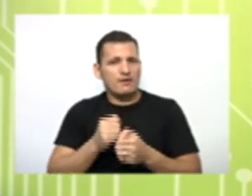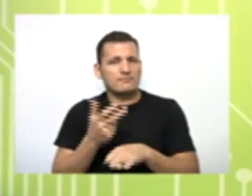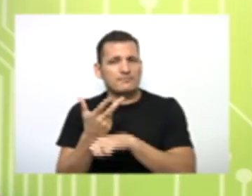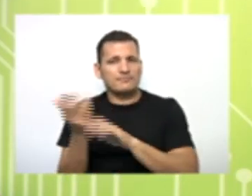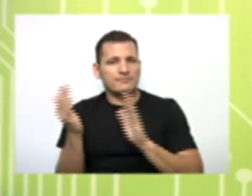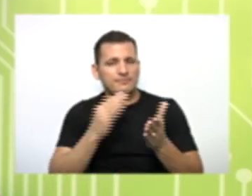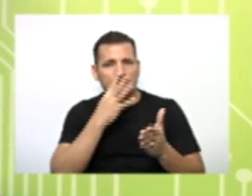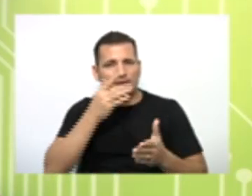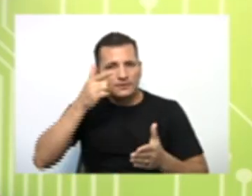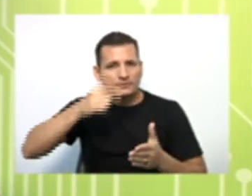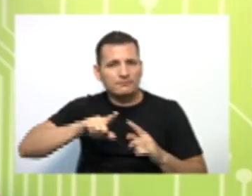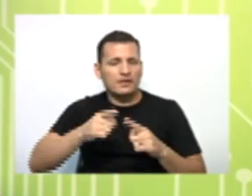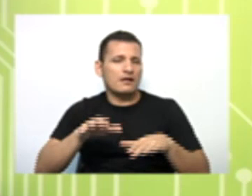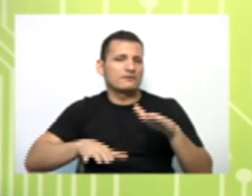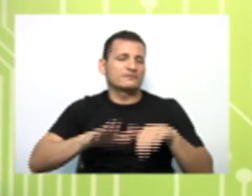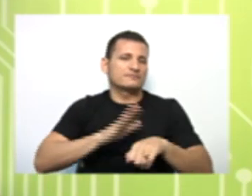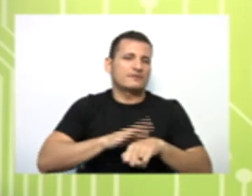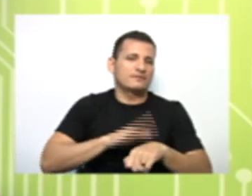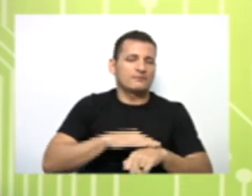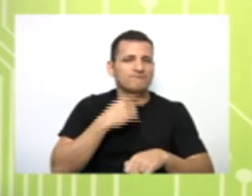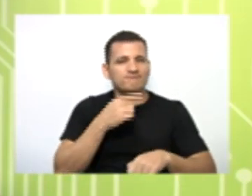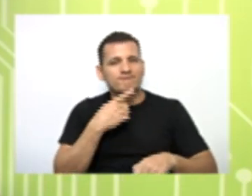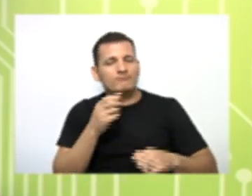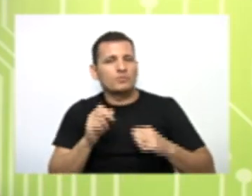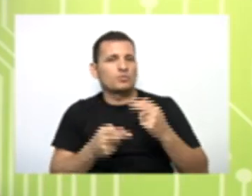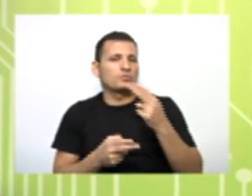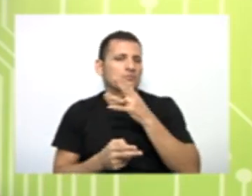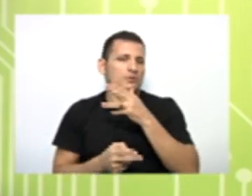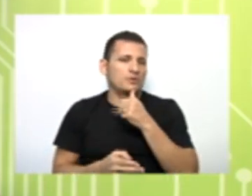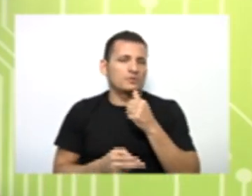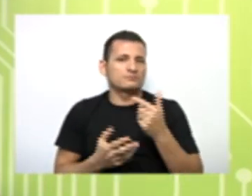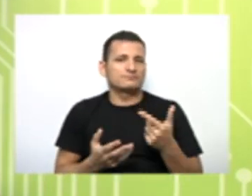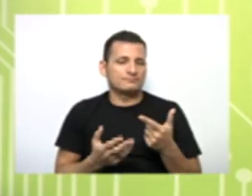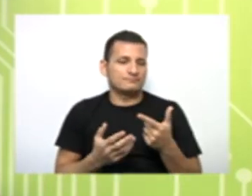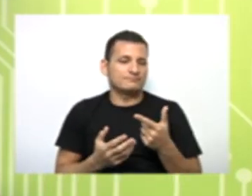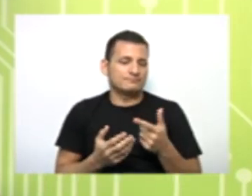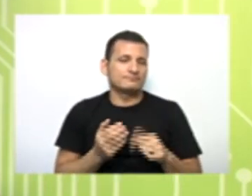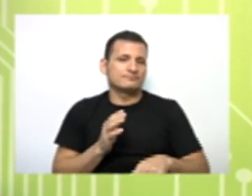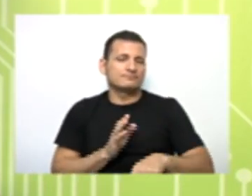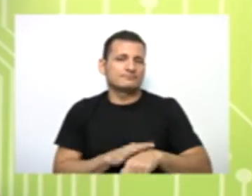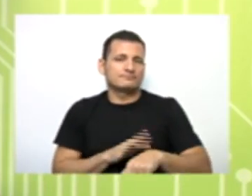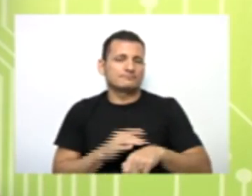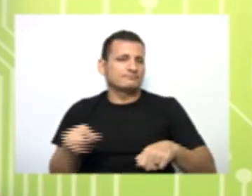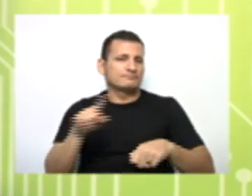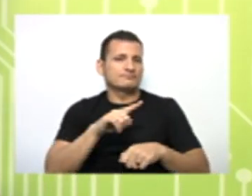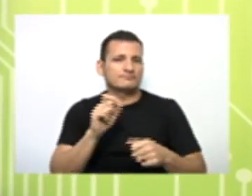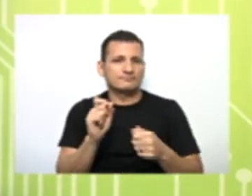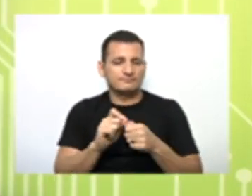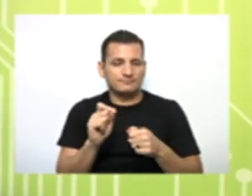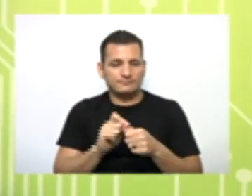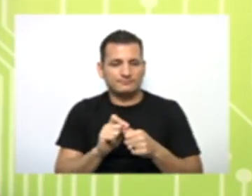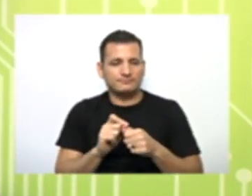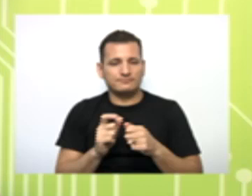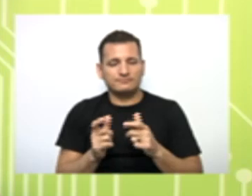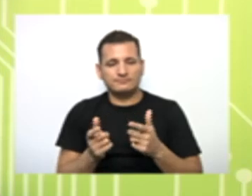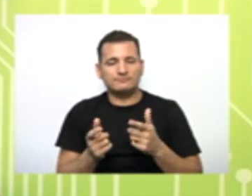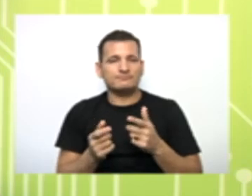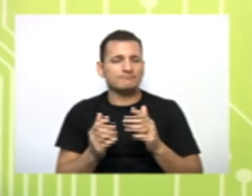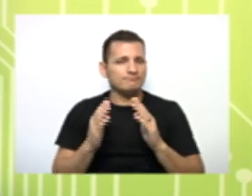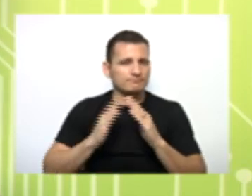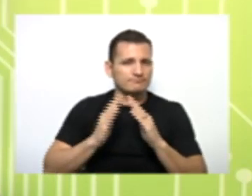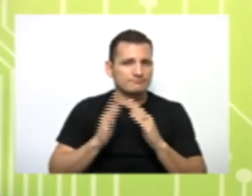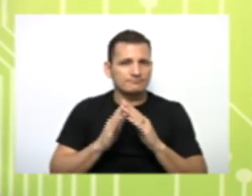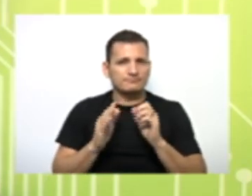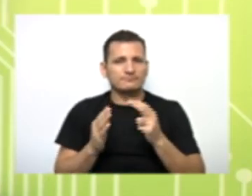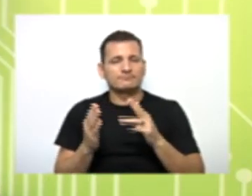mas às vezes na hora não dá tempo ou demora demais, e que dê tempo para que vocês façam isso daí em